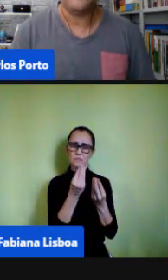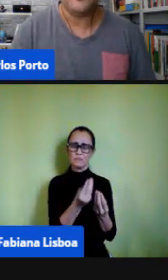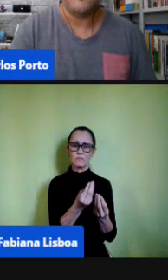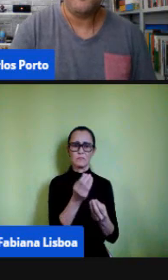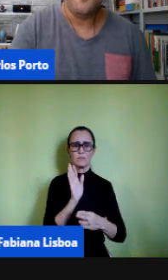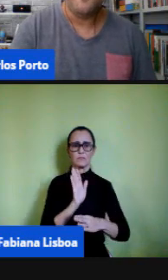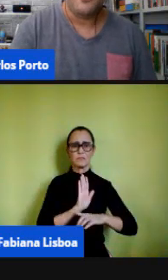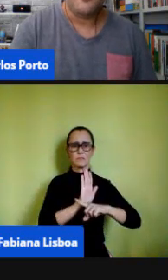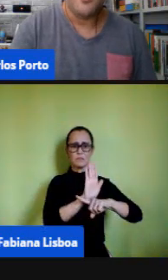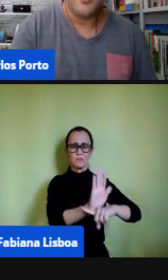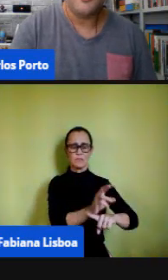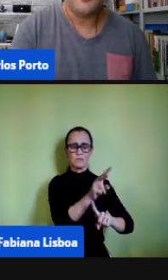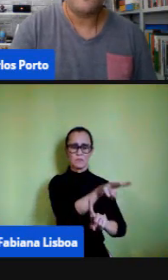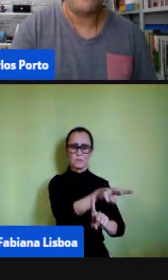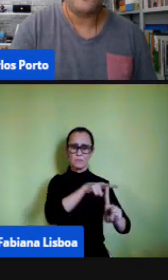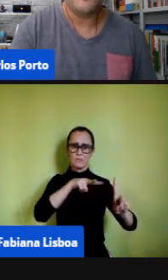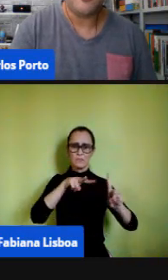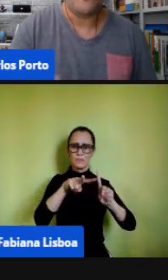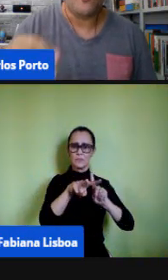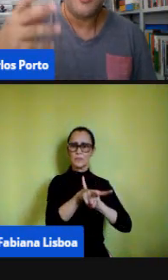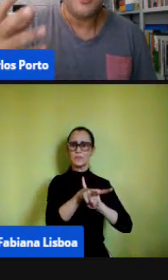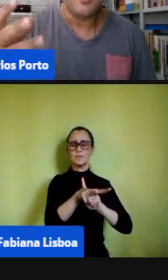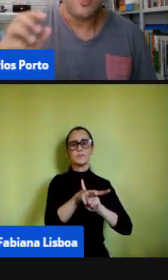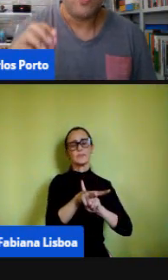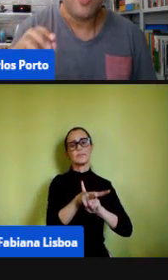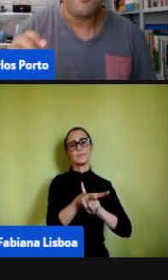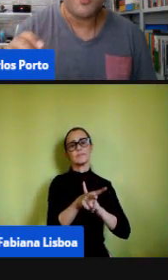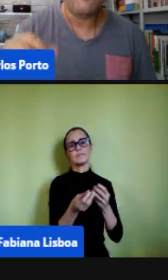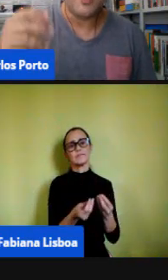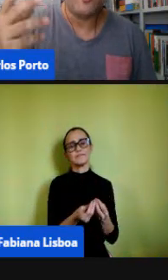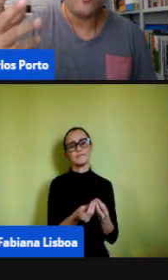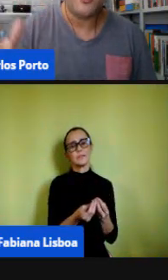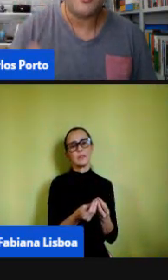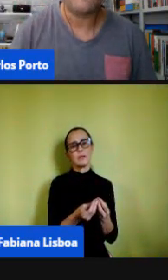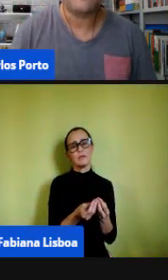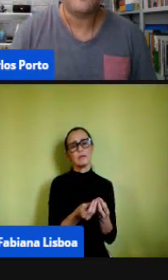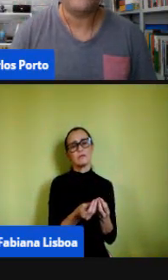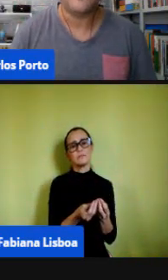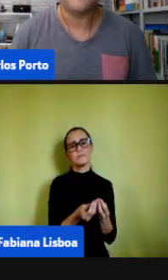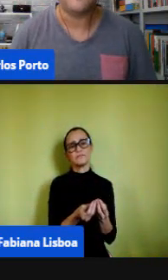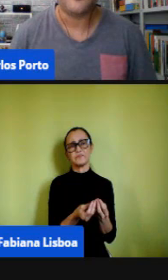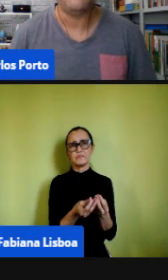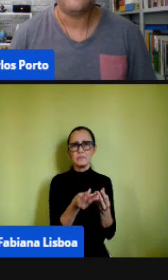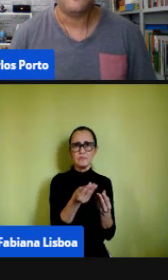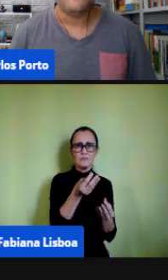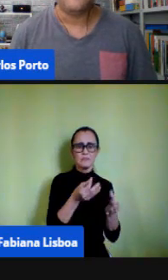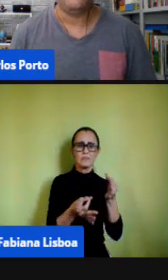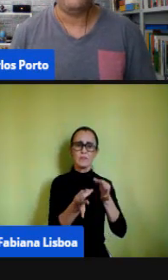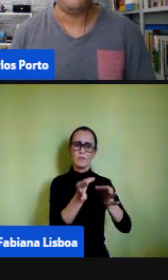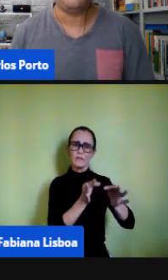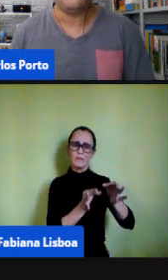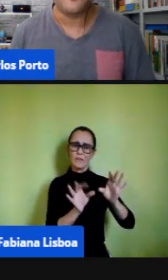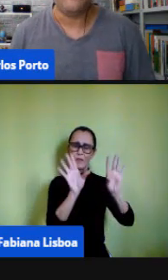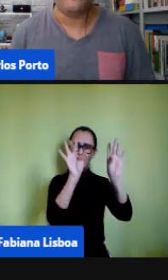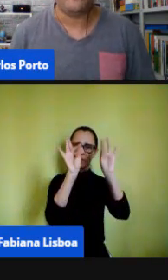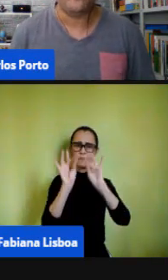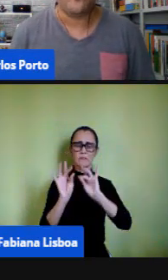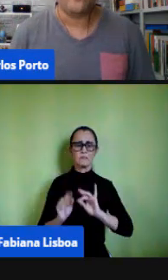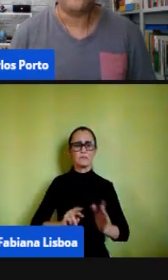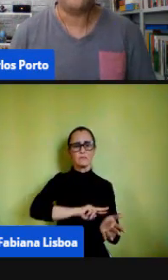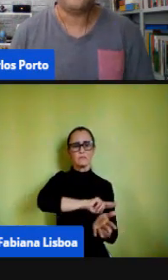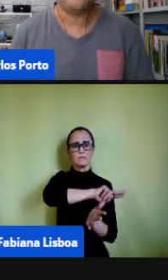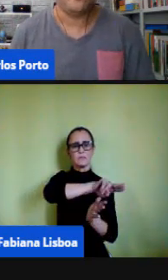e recolher, né, em acolher, eu digo a palavra acolher, as singularidades e diversidade